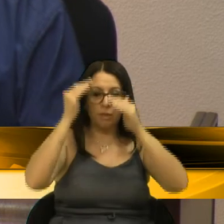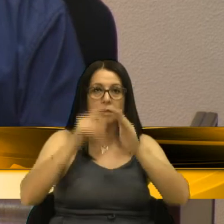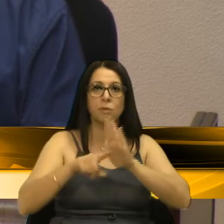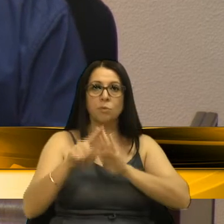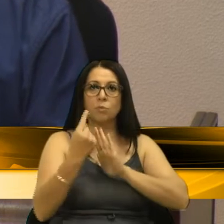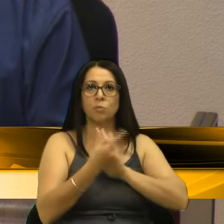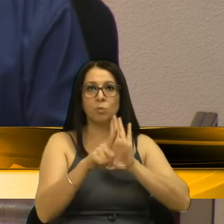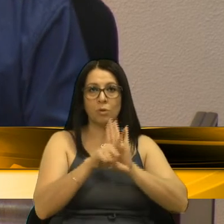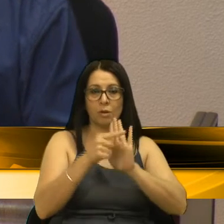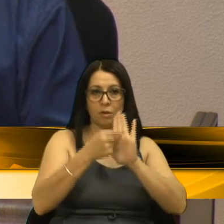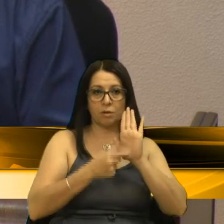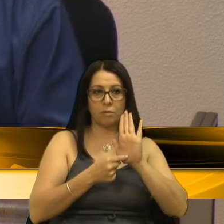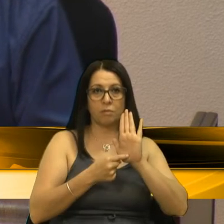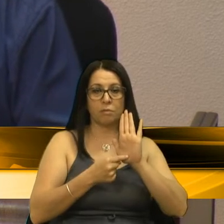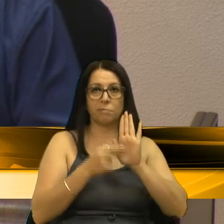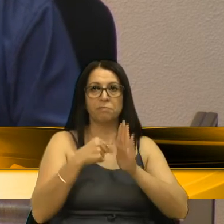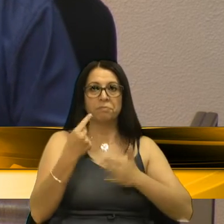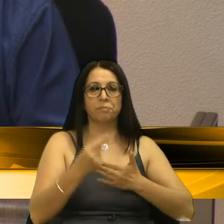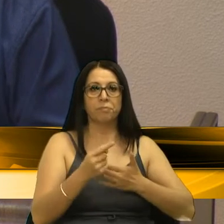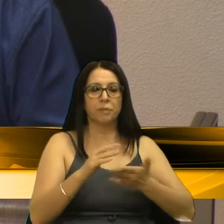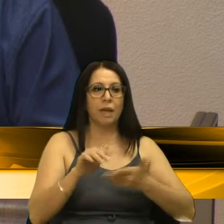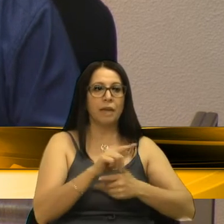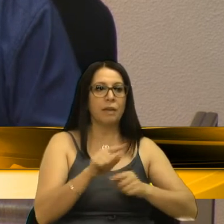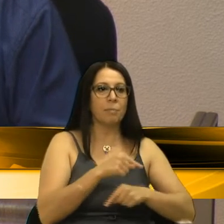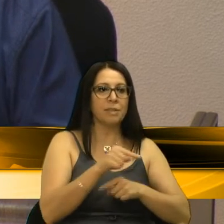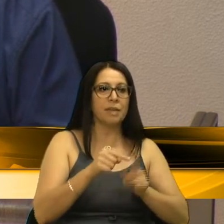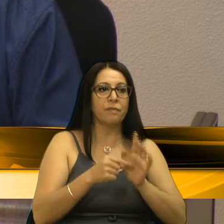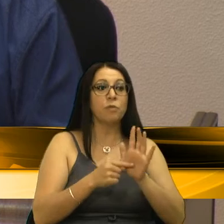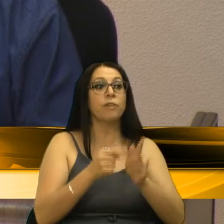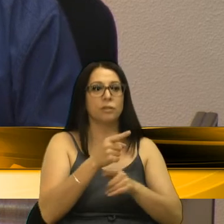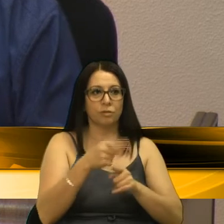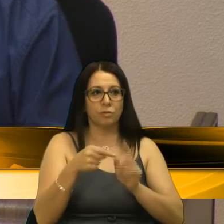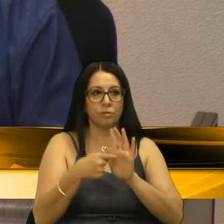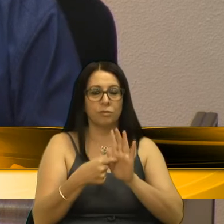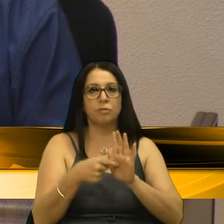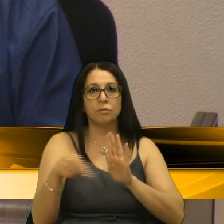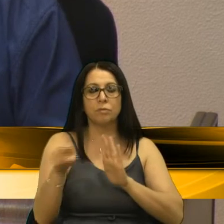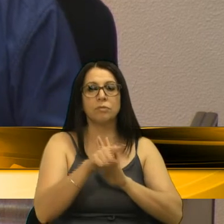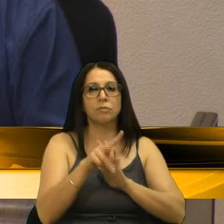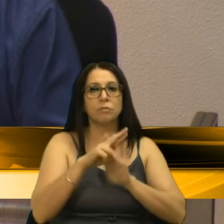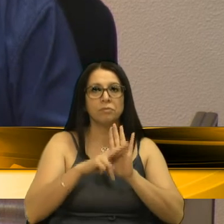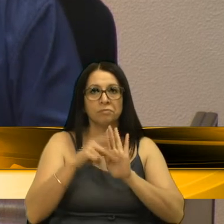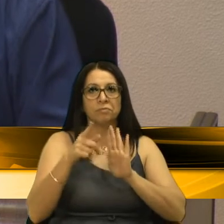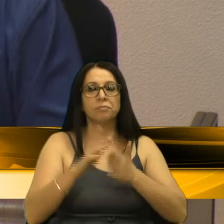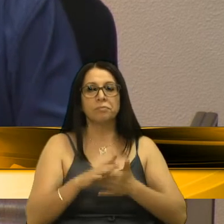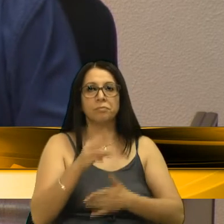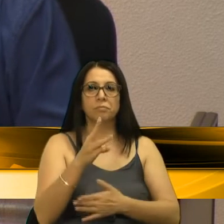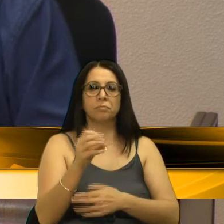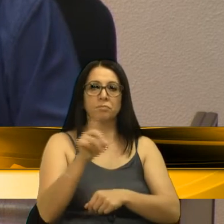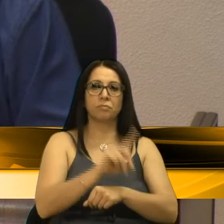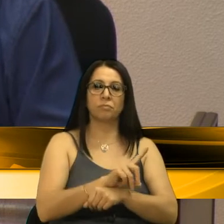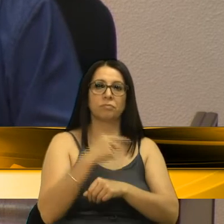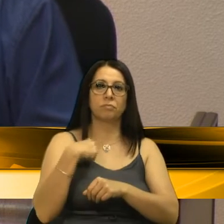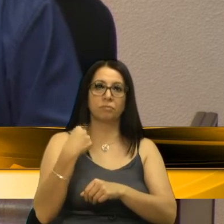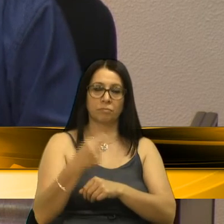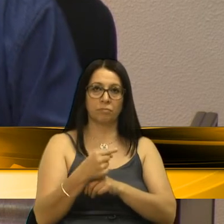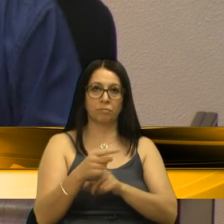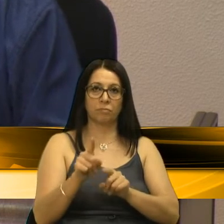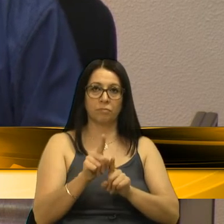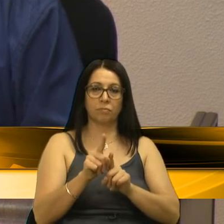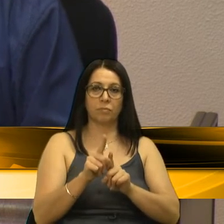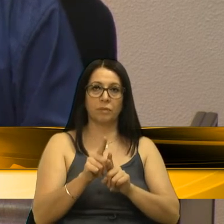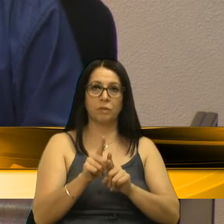lei. 7. Encaminhar as resoluções do Conselho Municipal de Saúde ao prefeito para homologação num prazo de 30 dias, para que seja dada publicidade